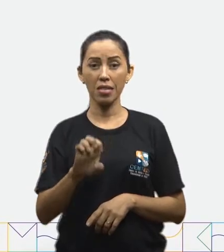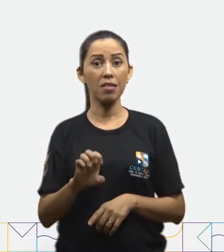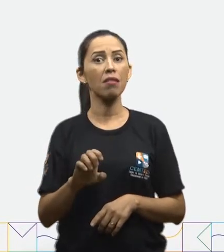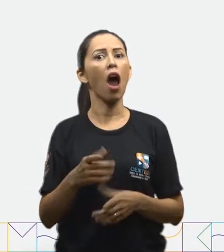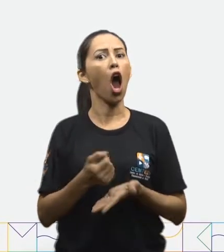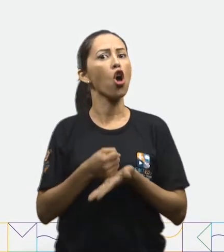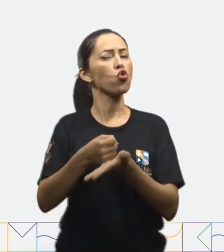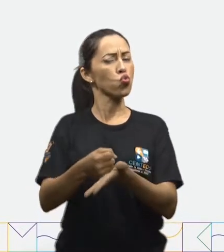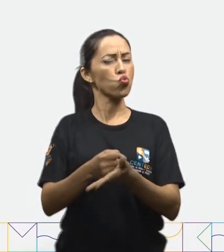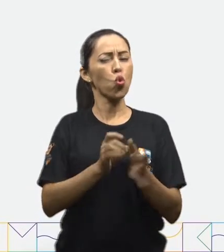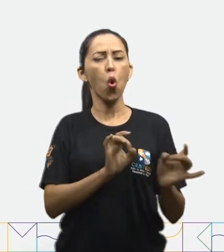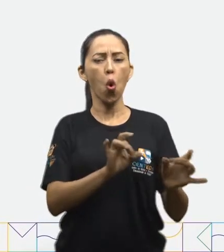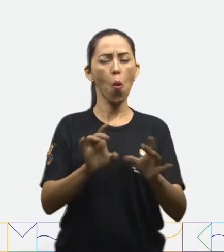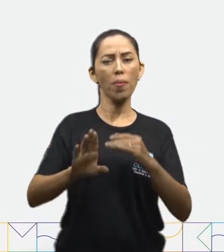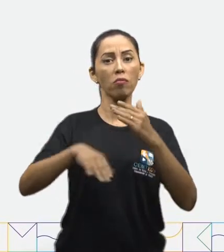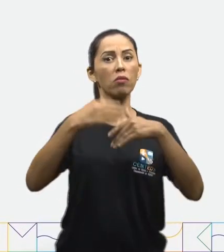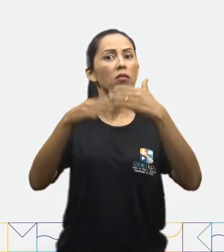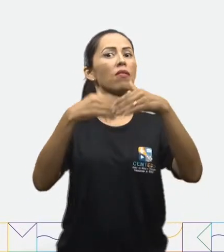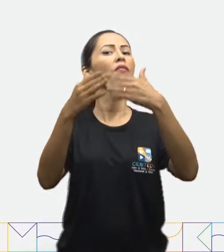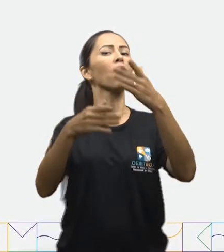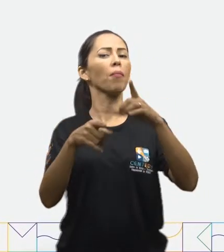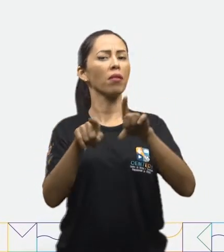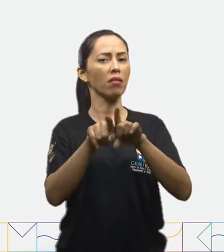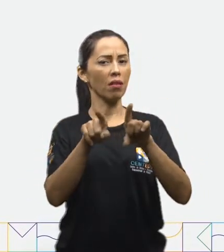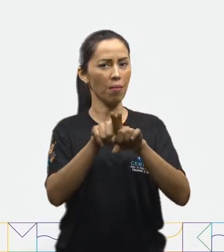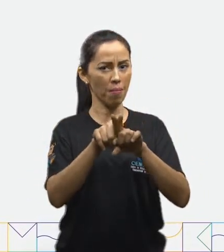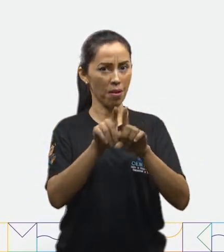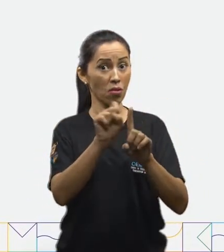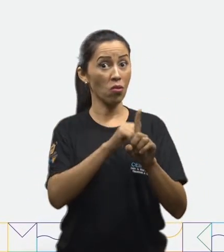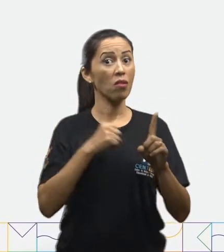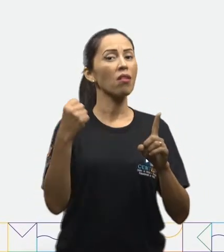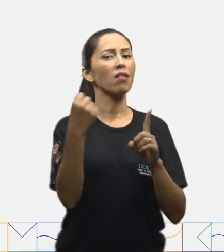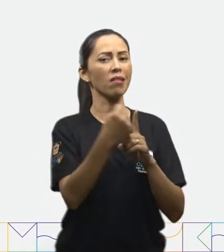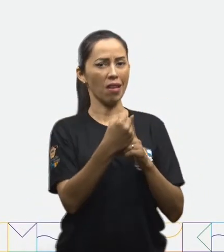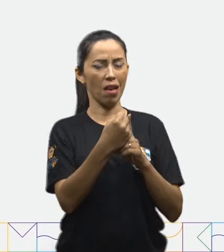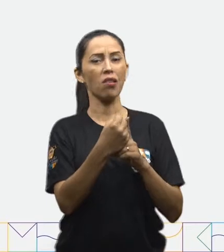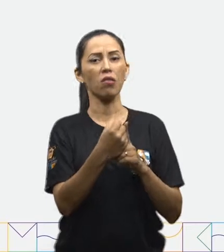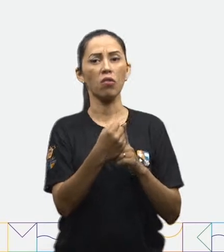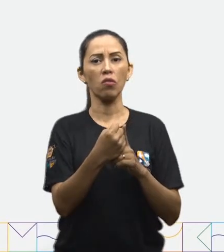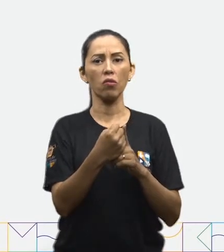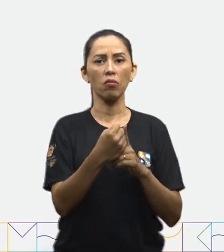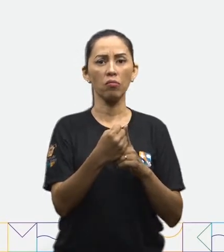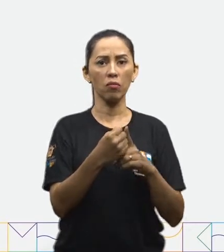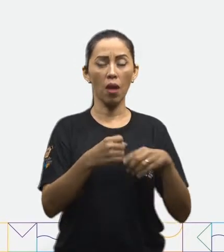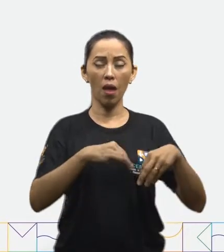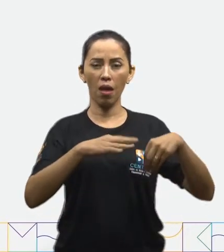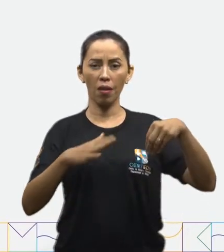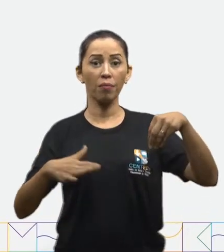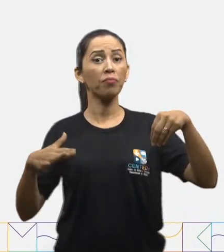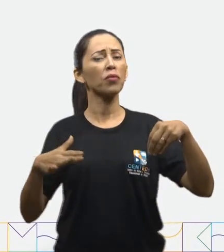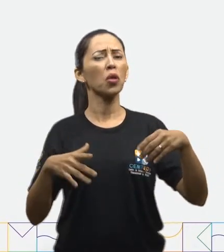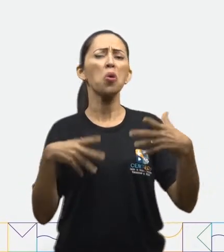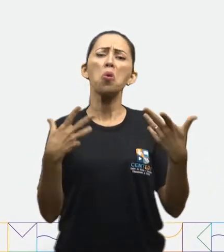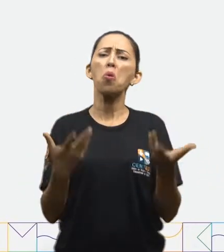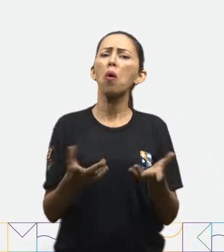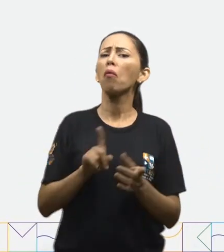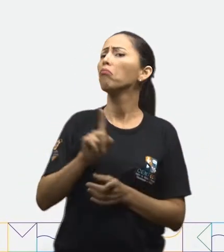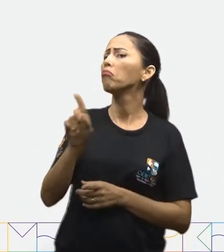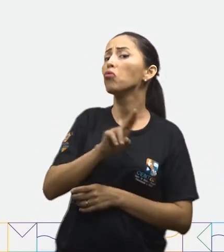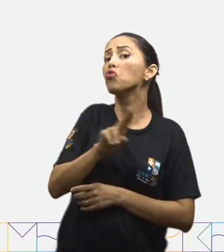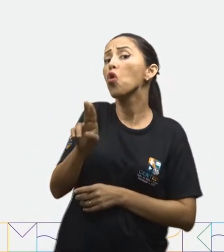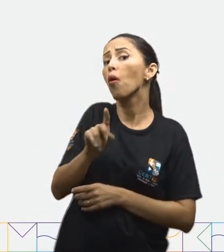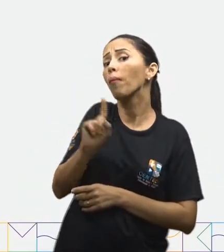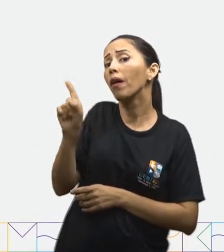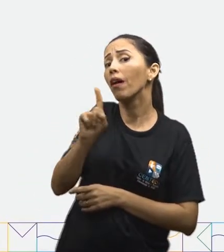do comércio e das civilizações mediterrâneas. A que tipo de embarcação estamos nos referindo?